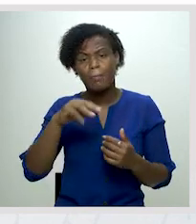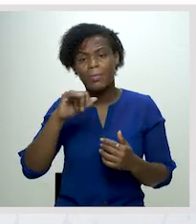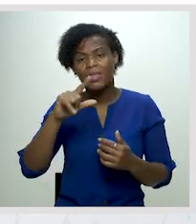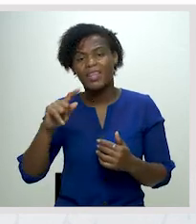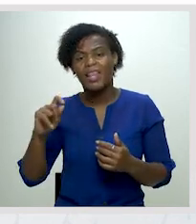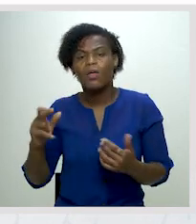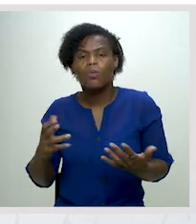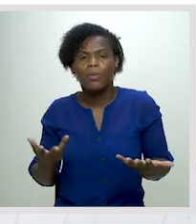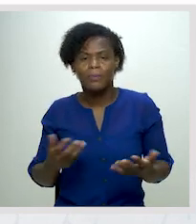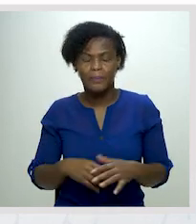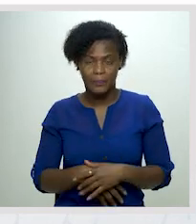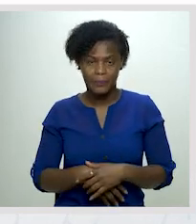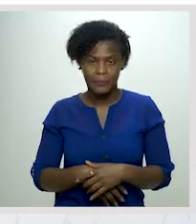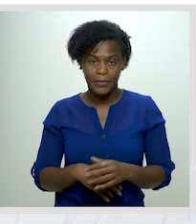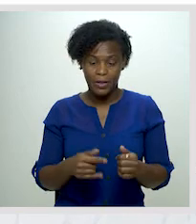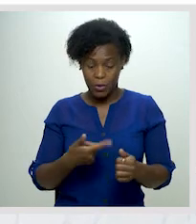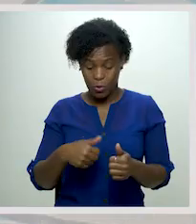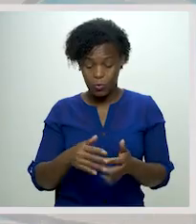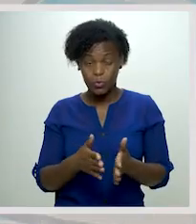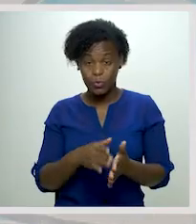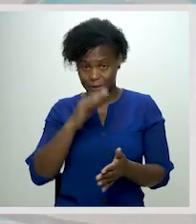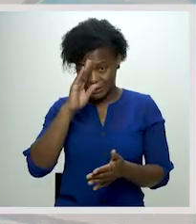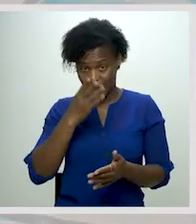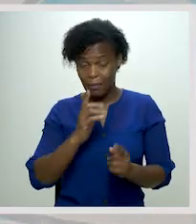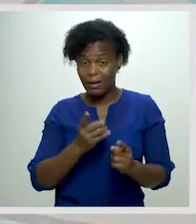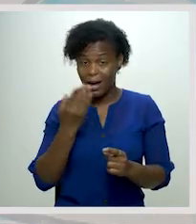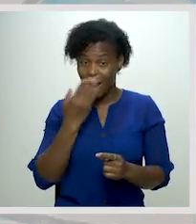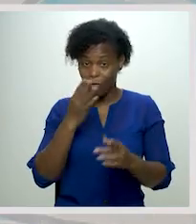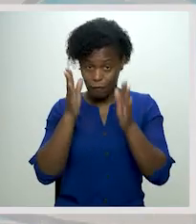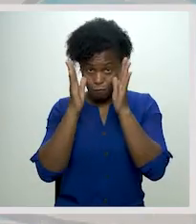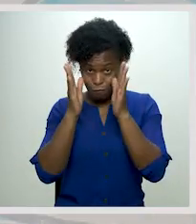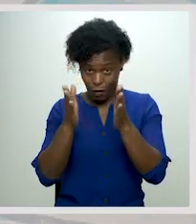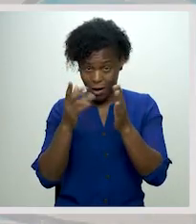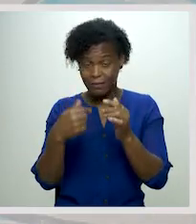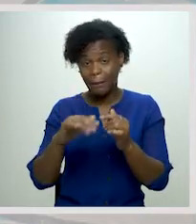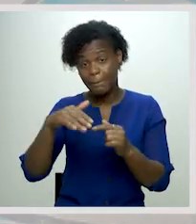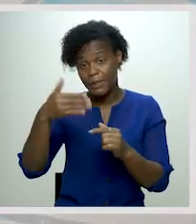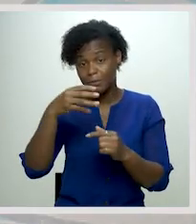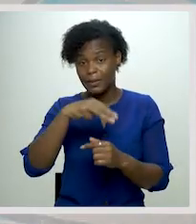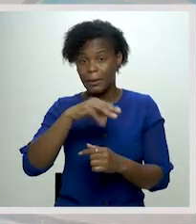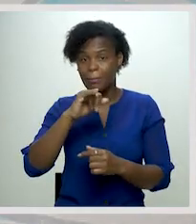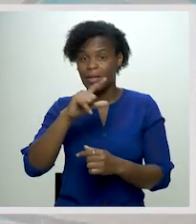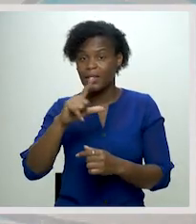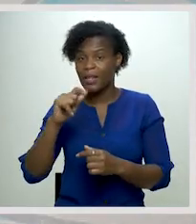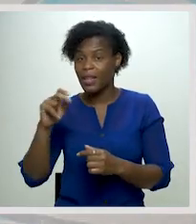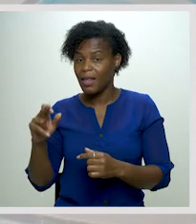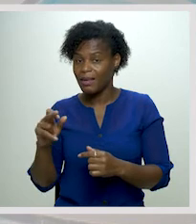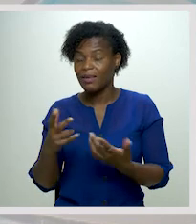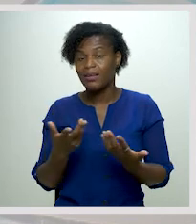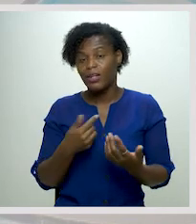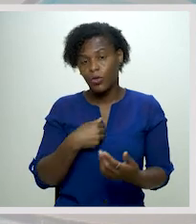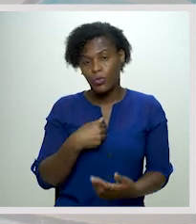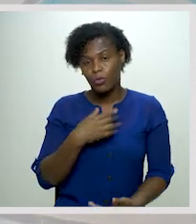feita por Stanley Miller? Todos nós sabemos, a aula foi focada principalmente no Miller,